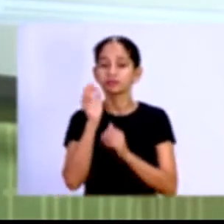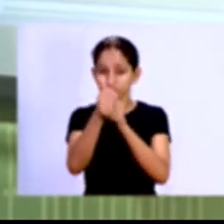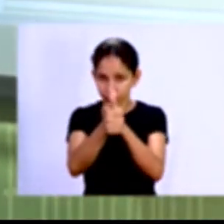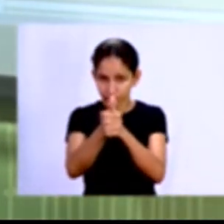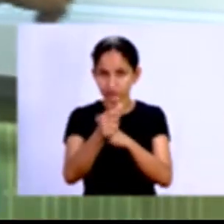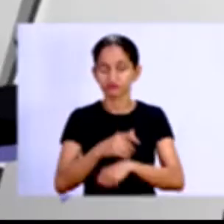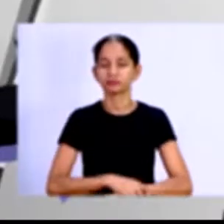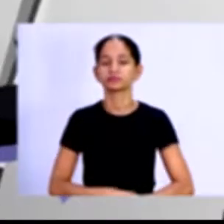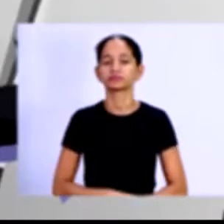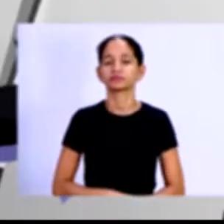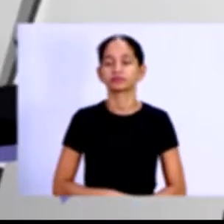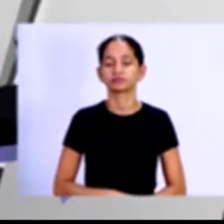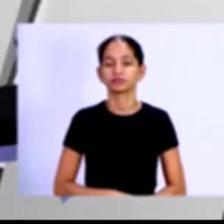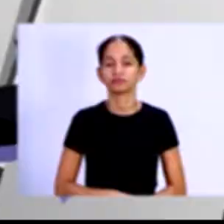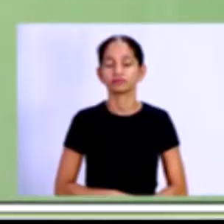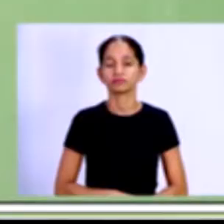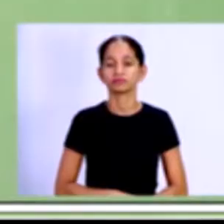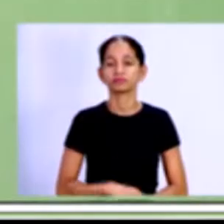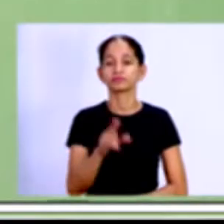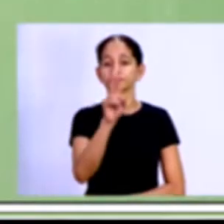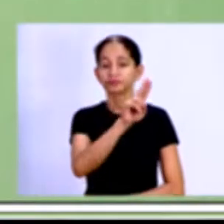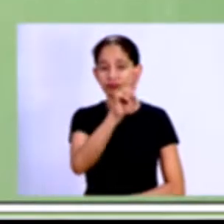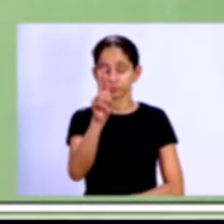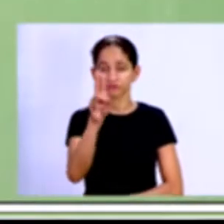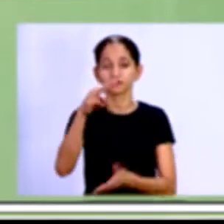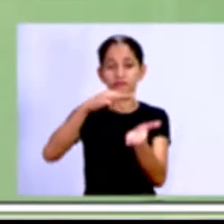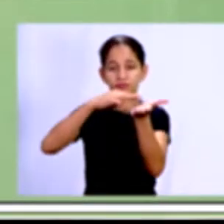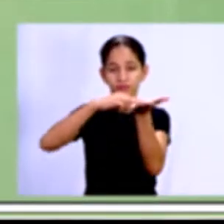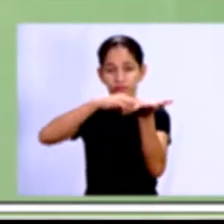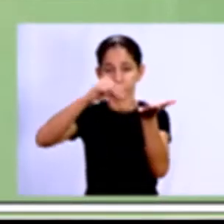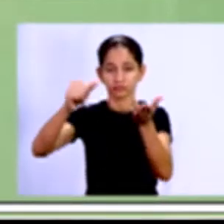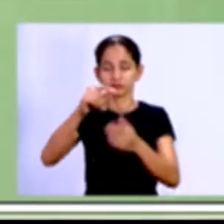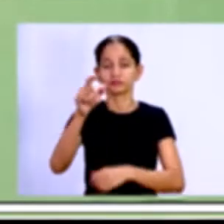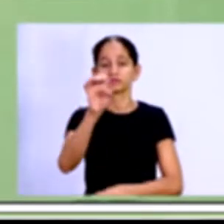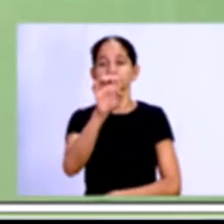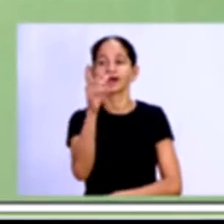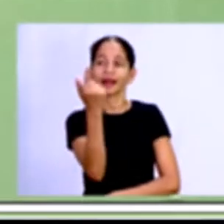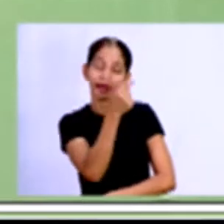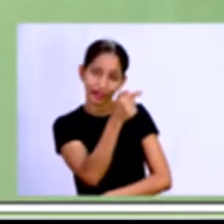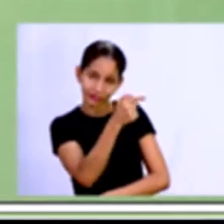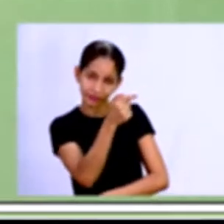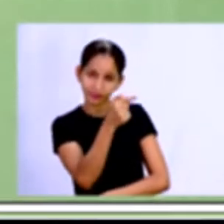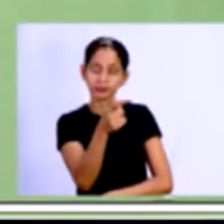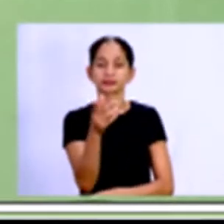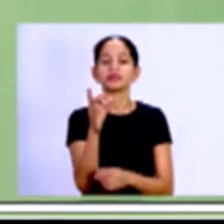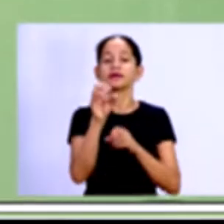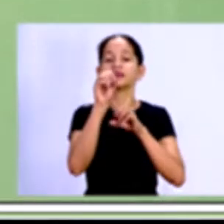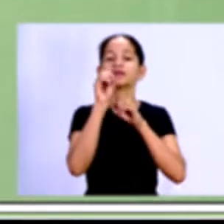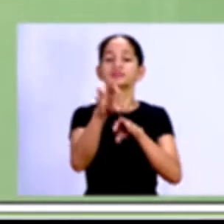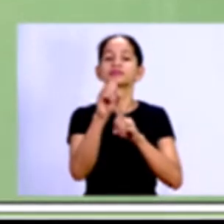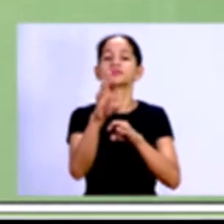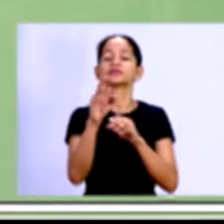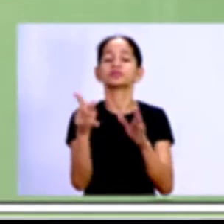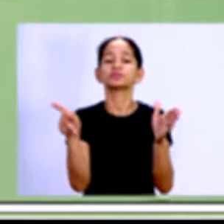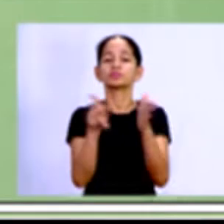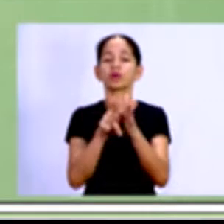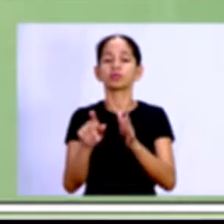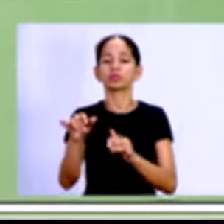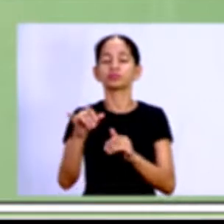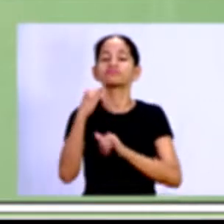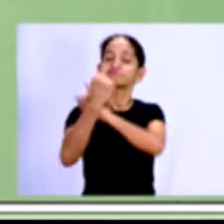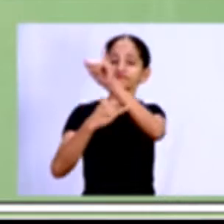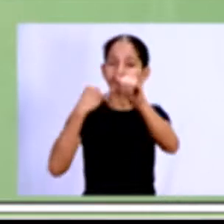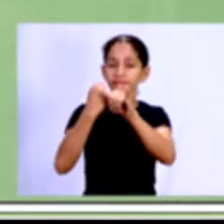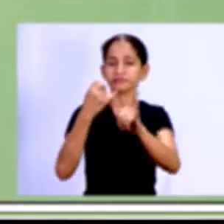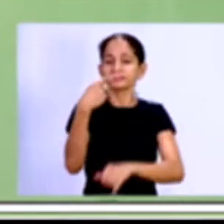acompanhar. A chamada metodologia e-learning, que é um ensino eletrônico. O